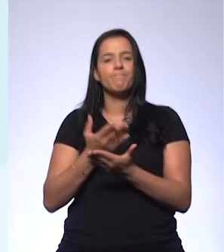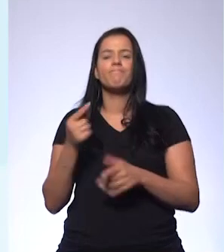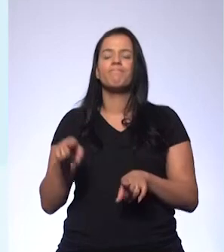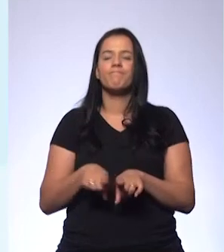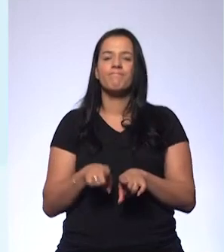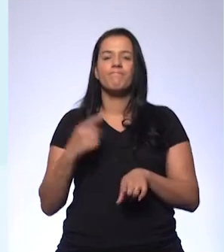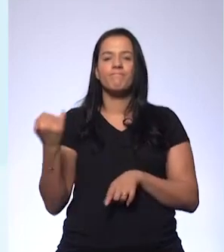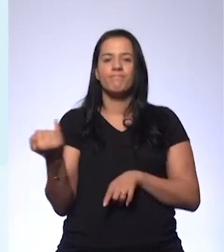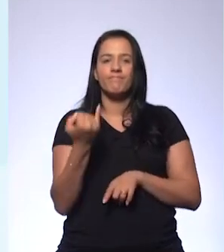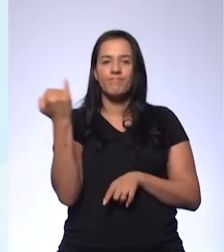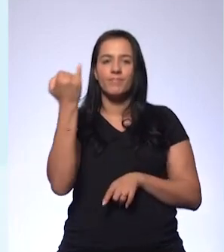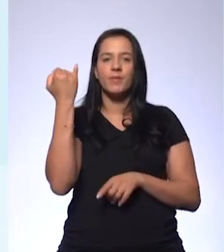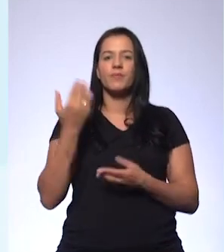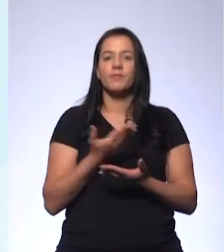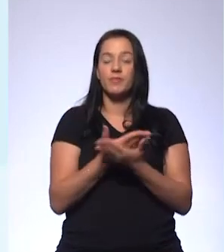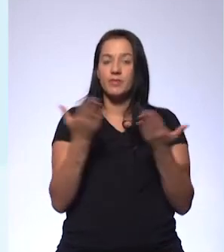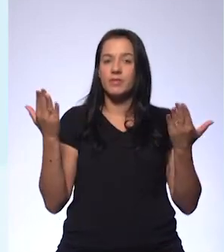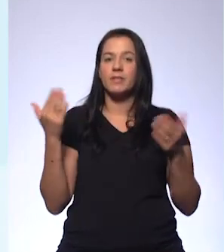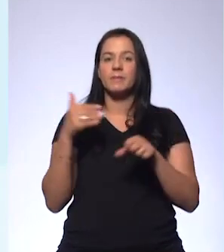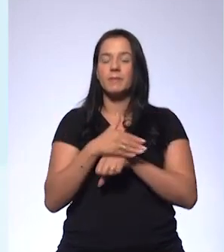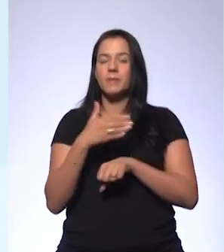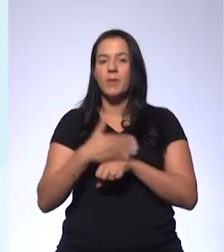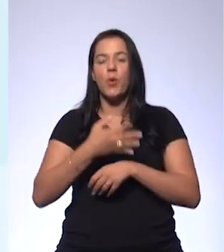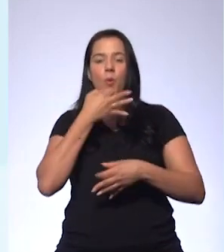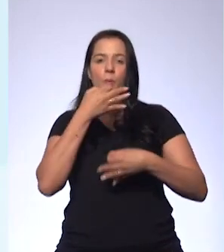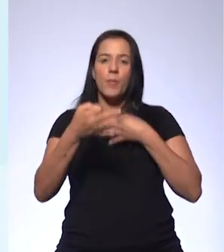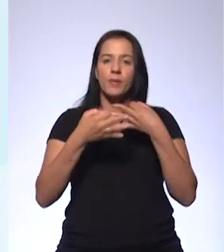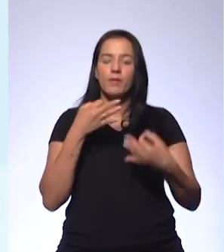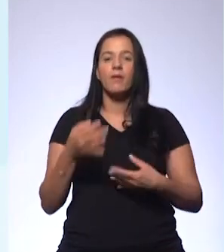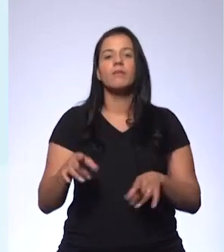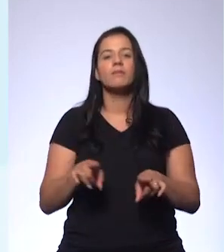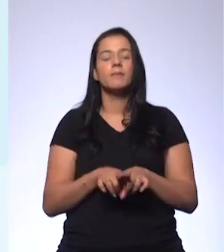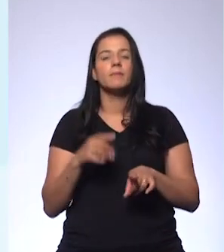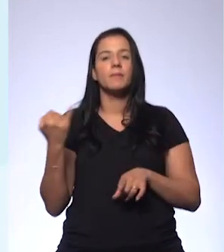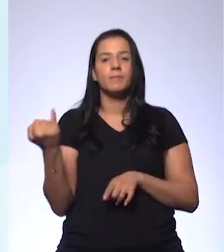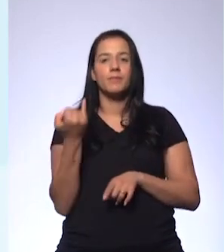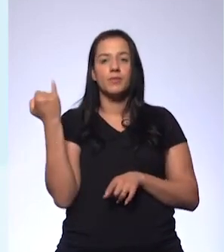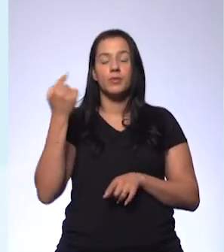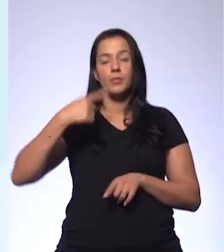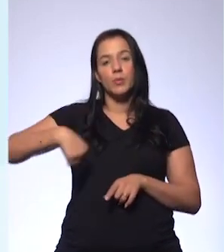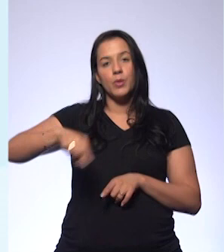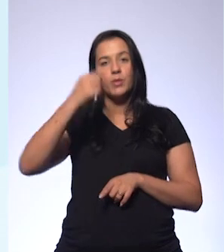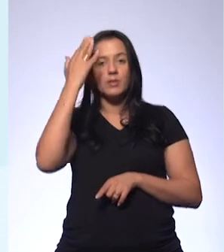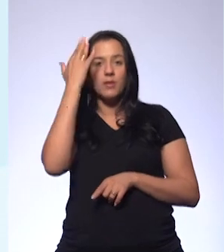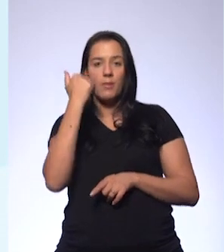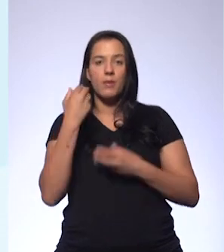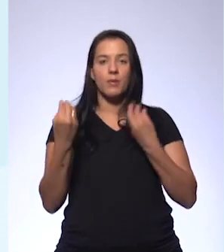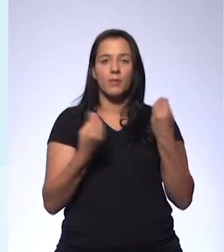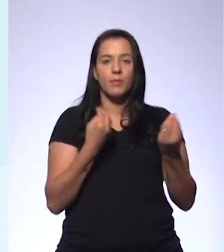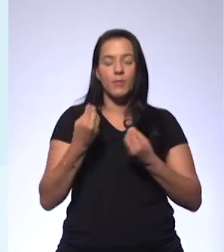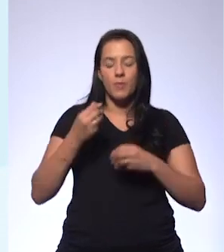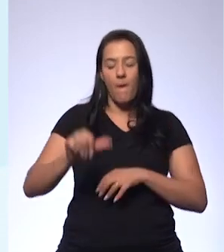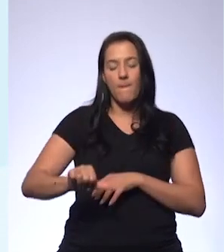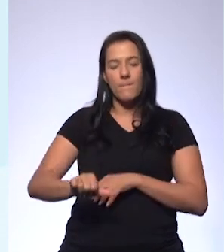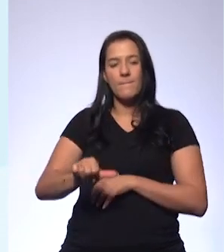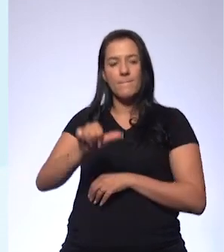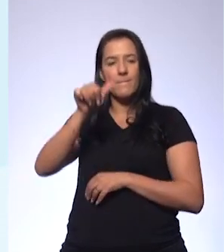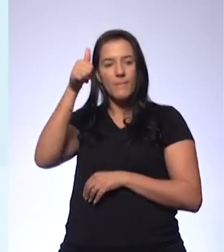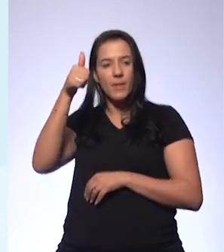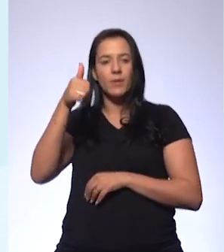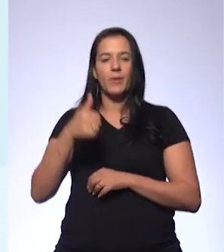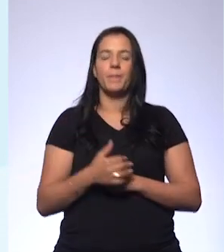aí a colaboração de vocês, né, os comentários de vocês, justamente para a gente poder, cada aula, aí, a